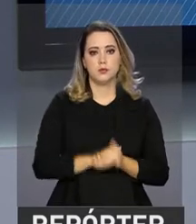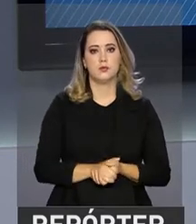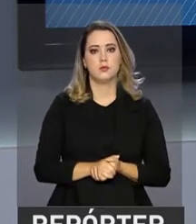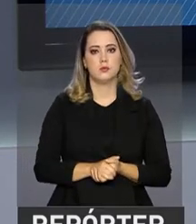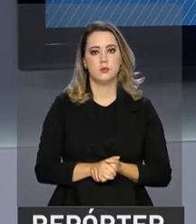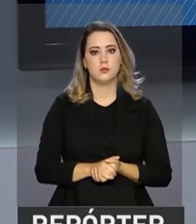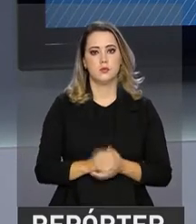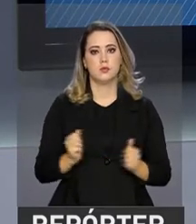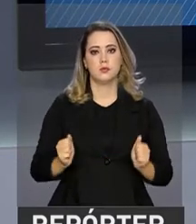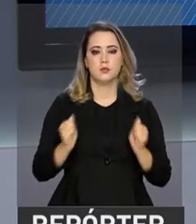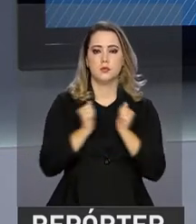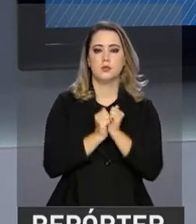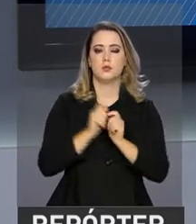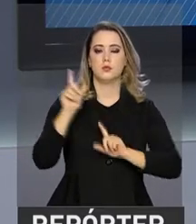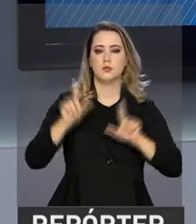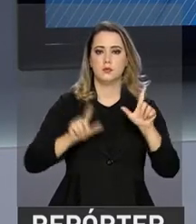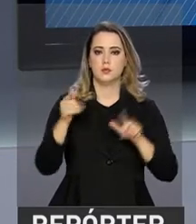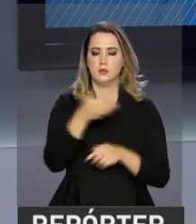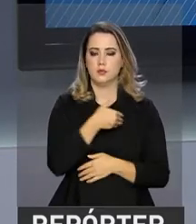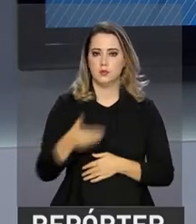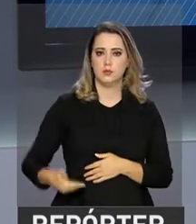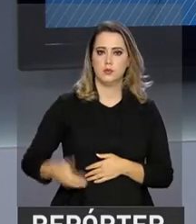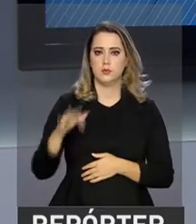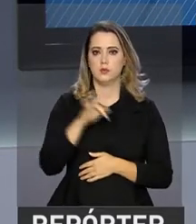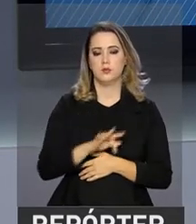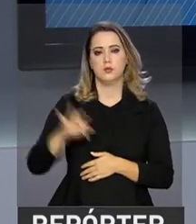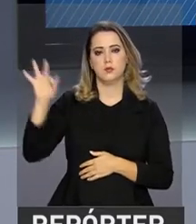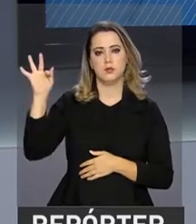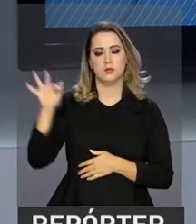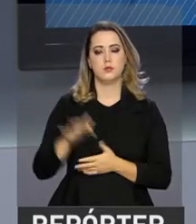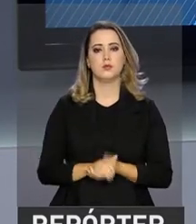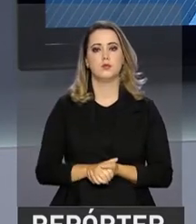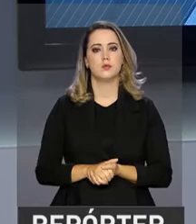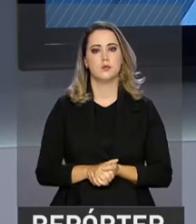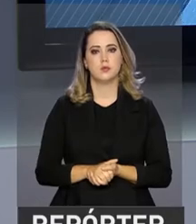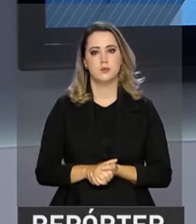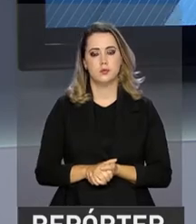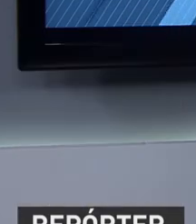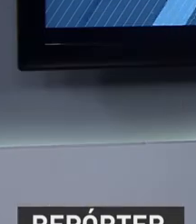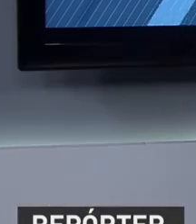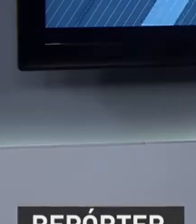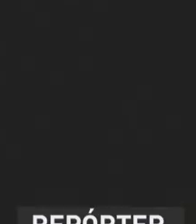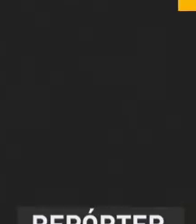internet continue com a gente nbr a tv do governo federal